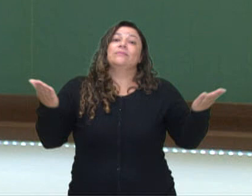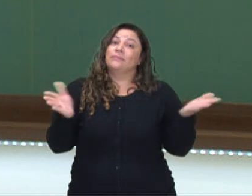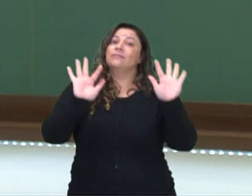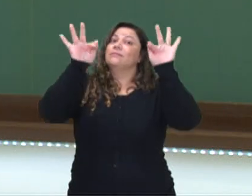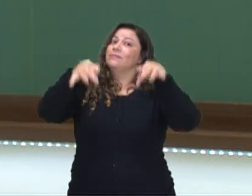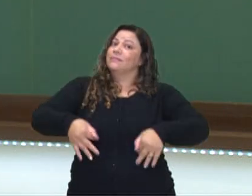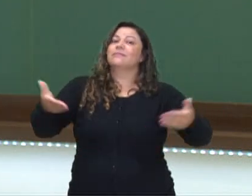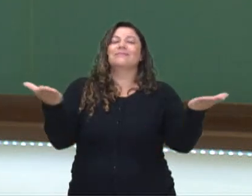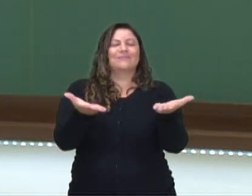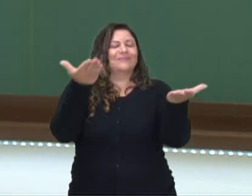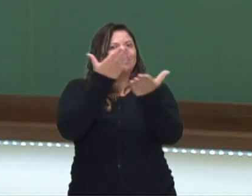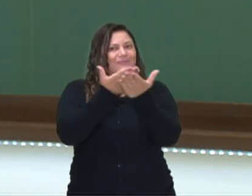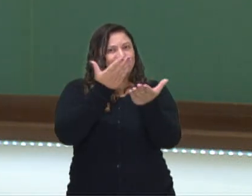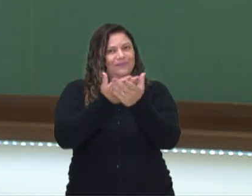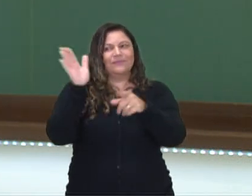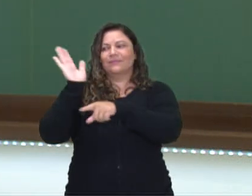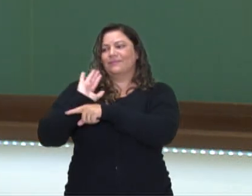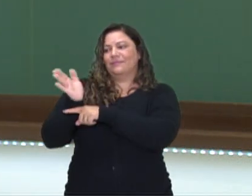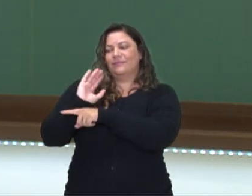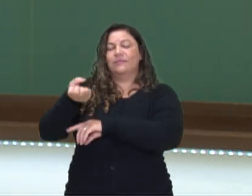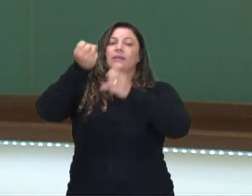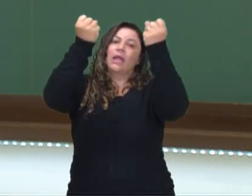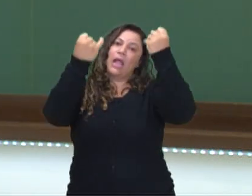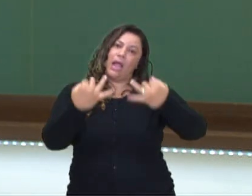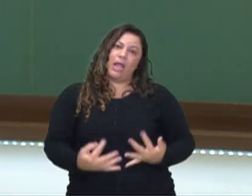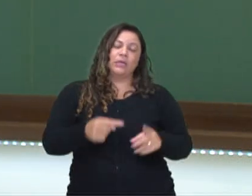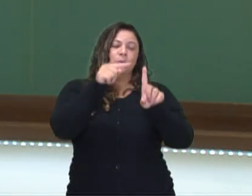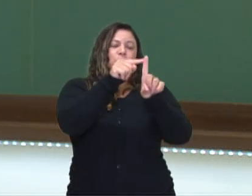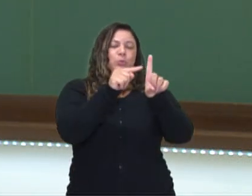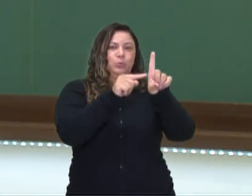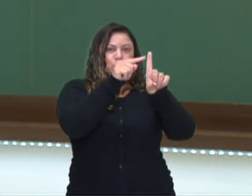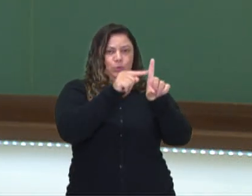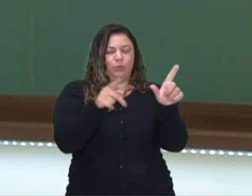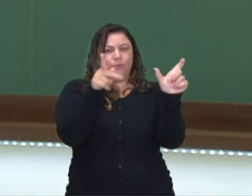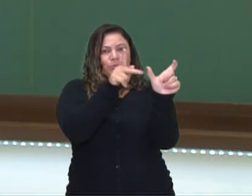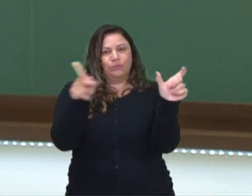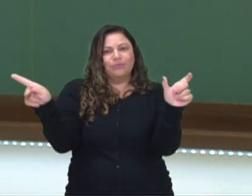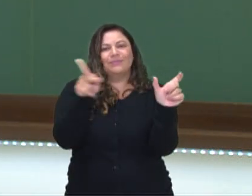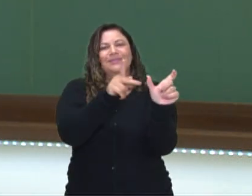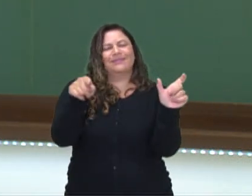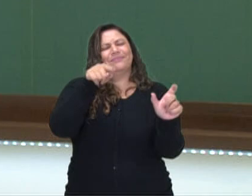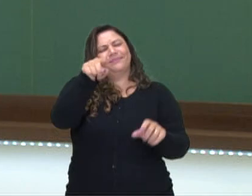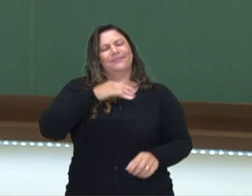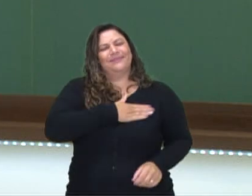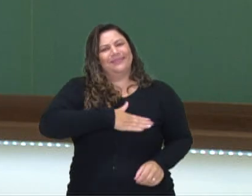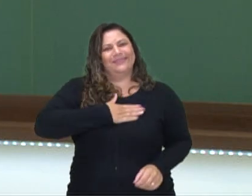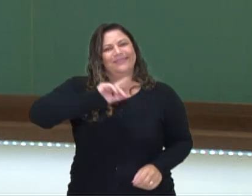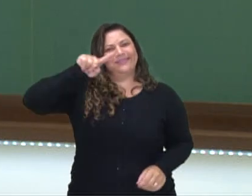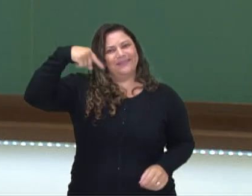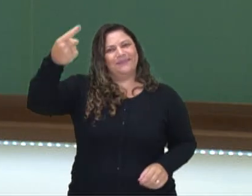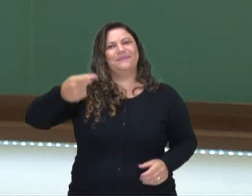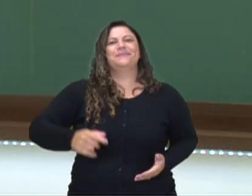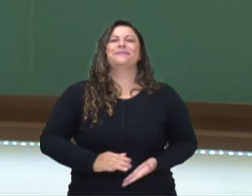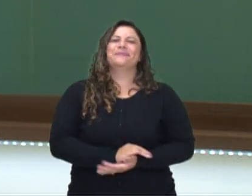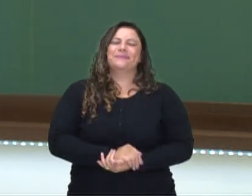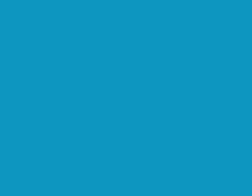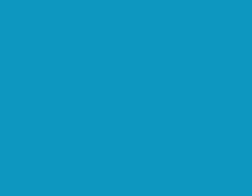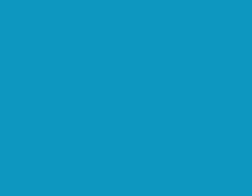Encerramos por aqui. Nesse vídeo, nós falamos sobre tipos de predicado. Espero que vocês tenham gostado. Até breve!